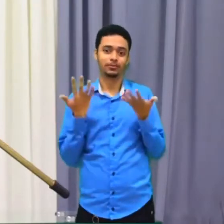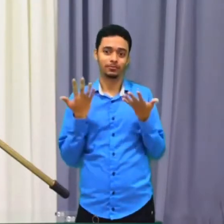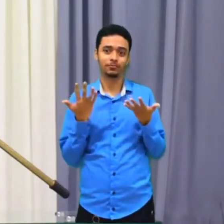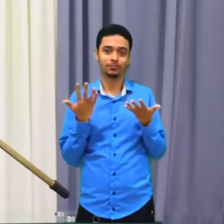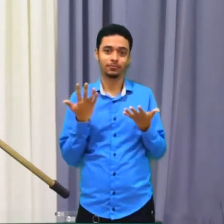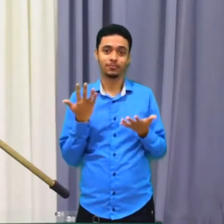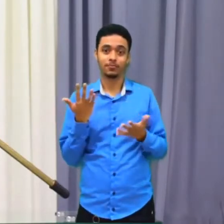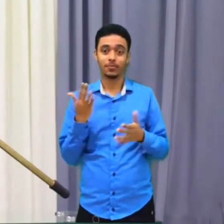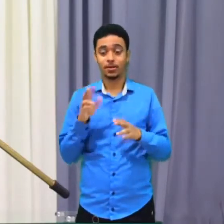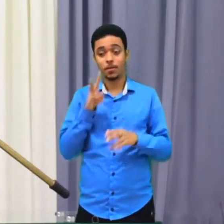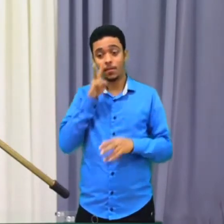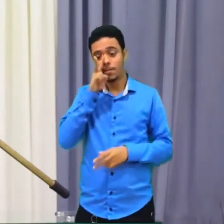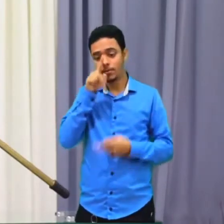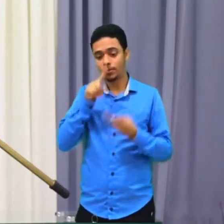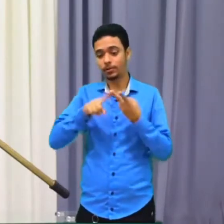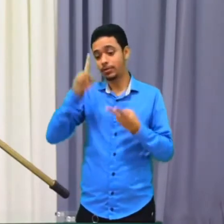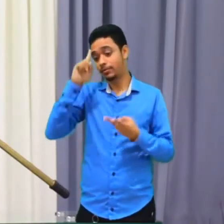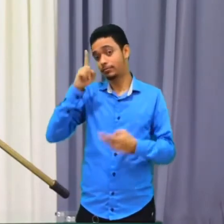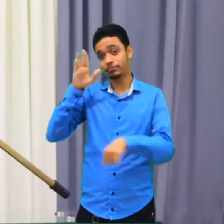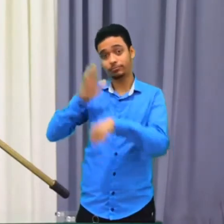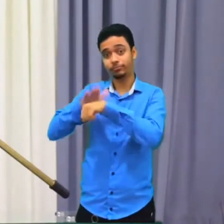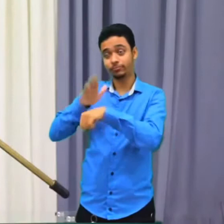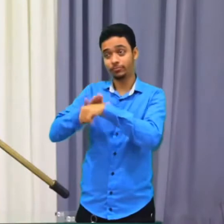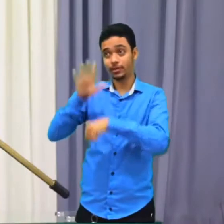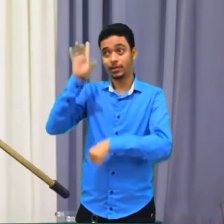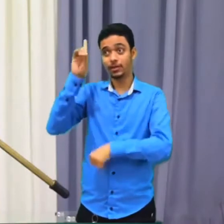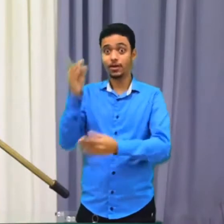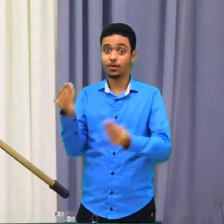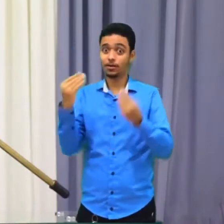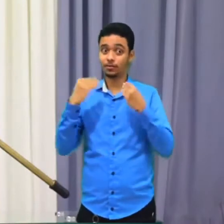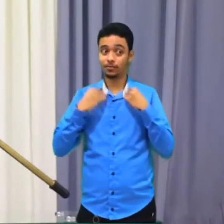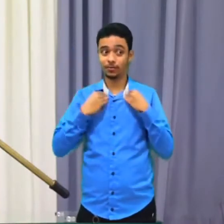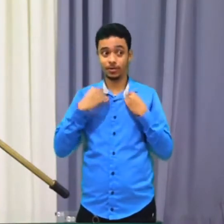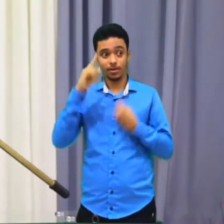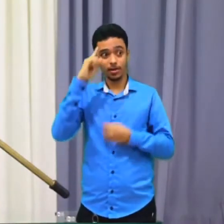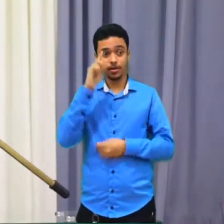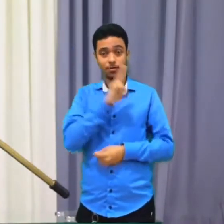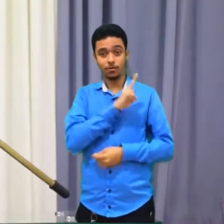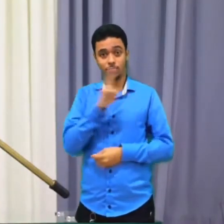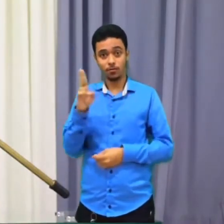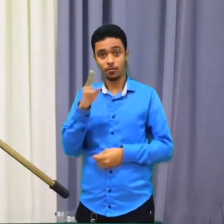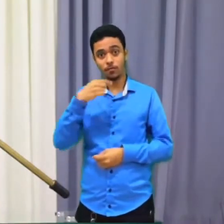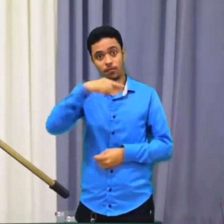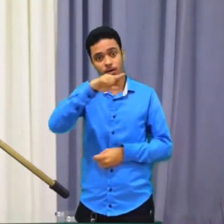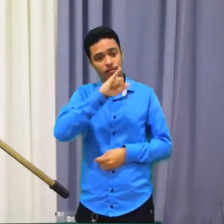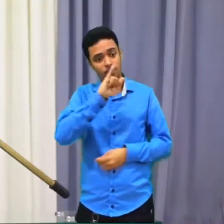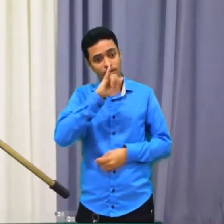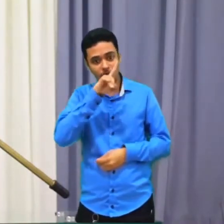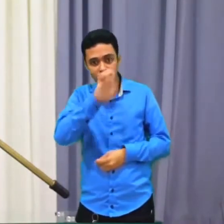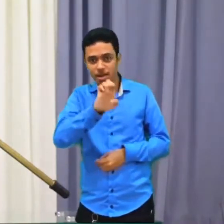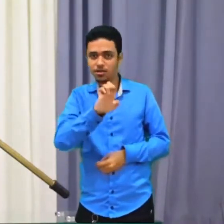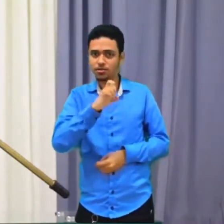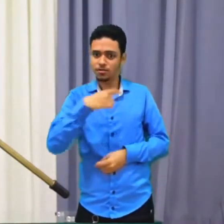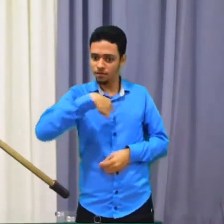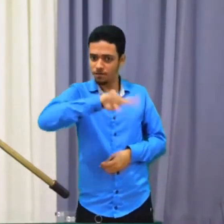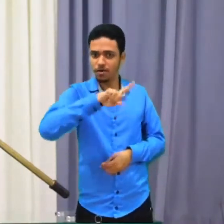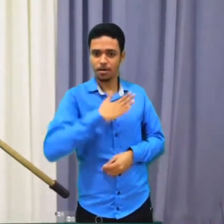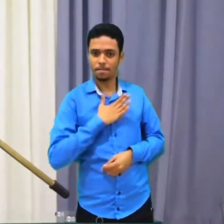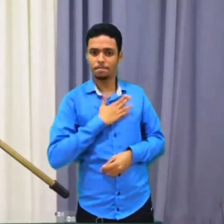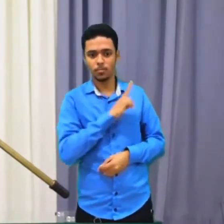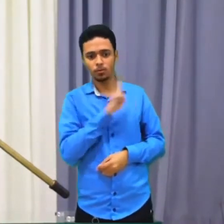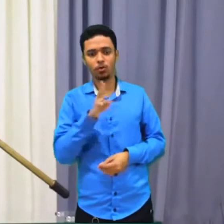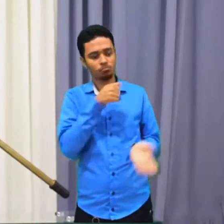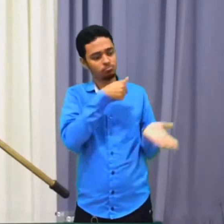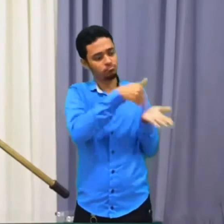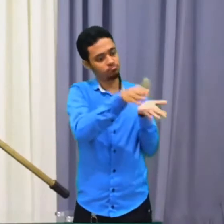dele, o poder é dele. Ele nos deu a autoridade do seu nome. Ele disse: ide em meu nome e